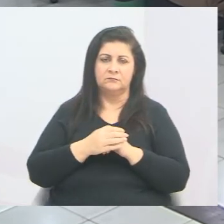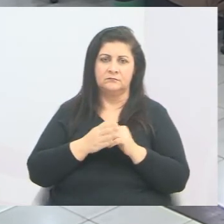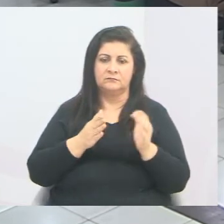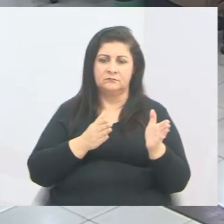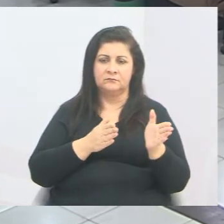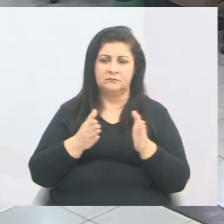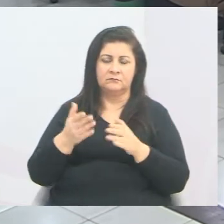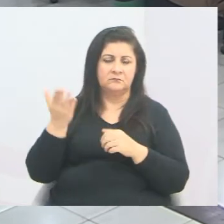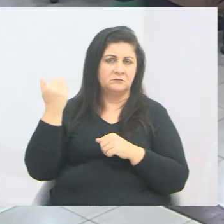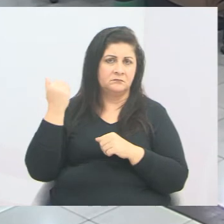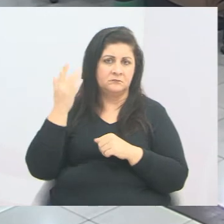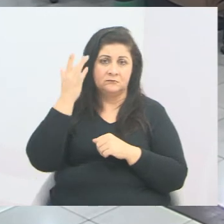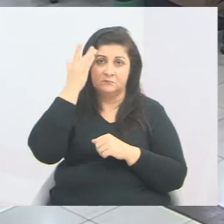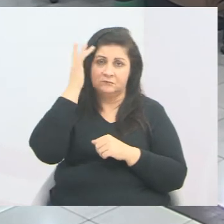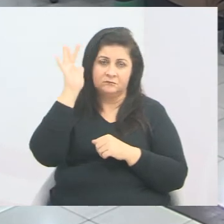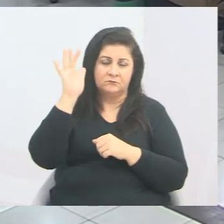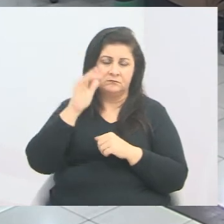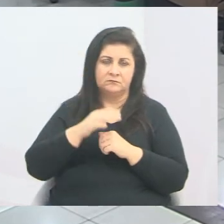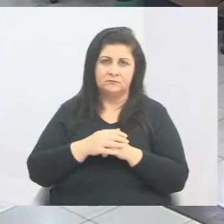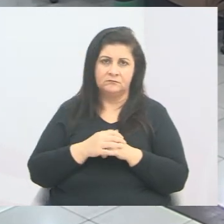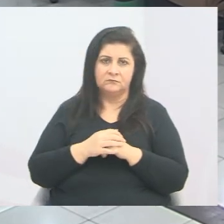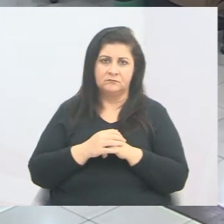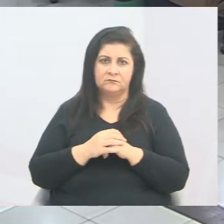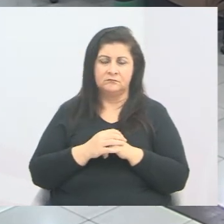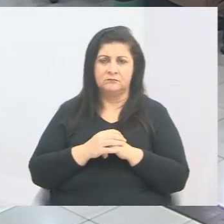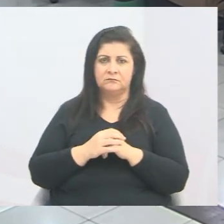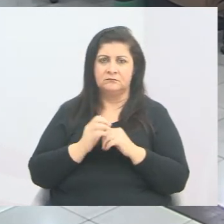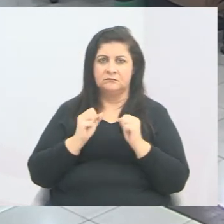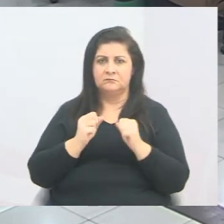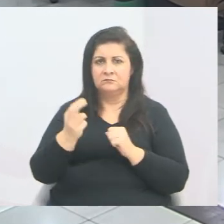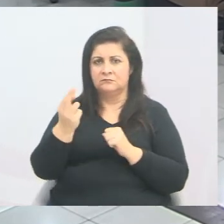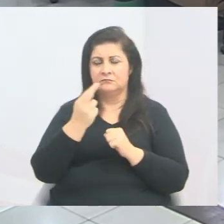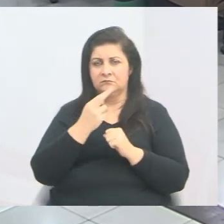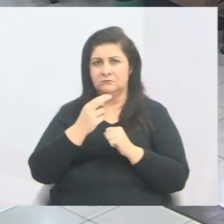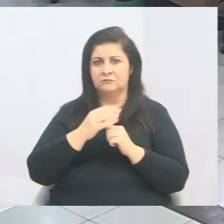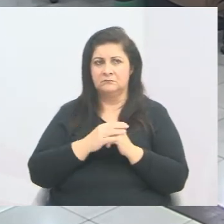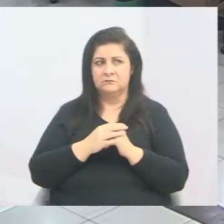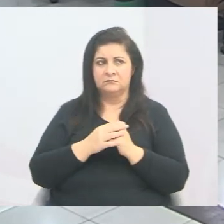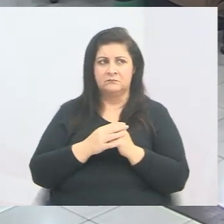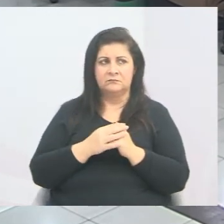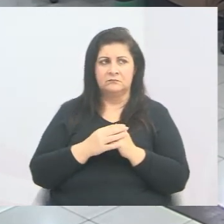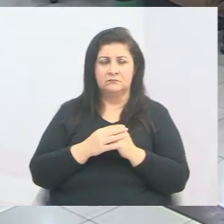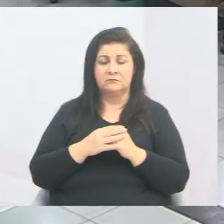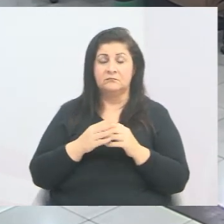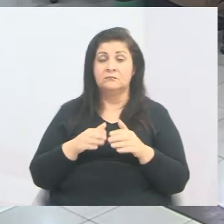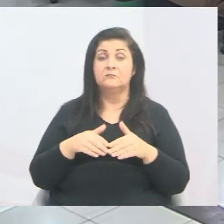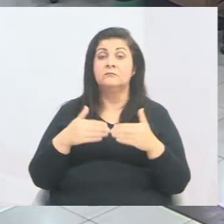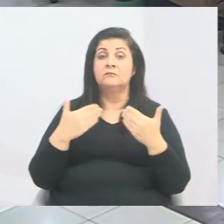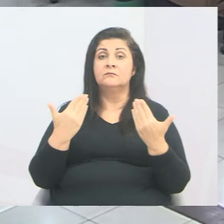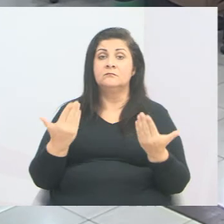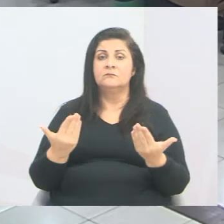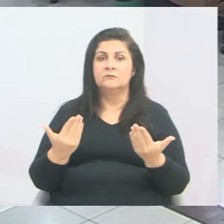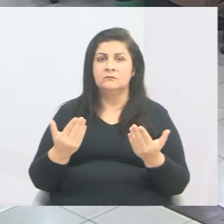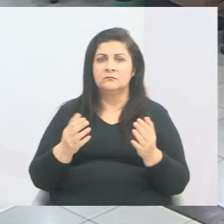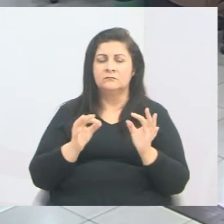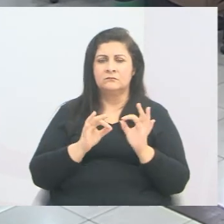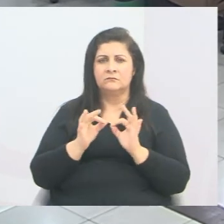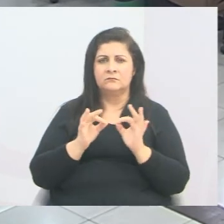não sei se Vossa Senhoria pode responder, ou se não, Reinaldo, quanto que foi estabelecido